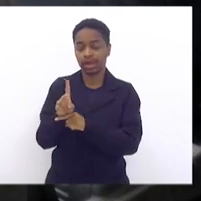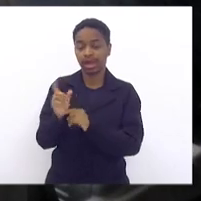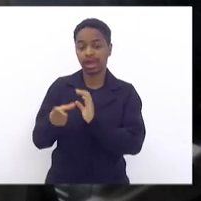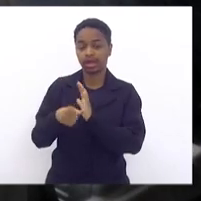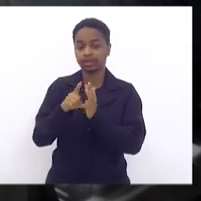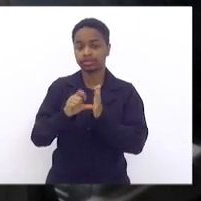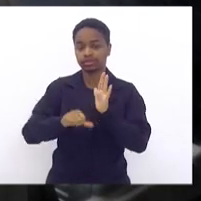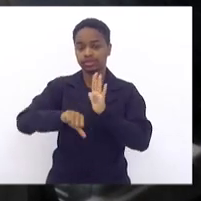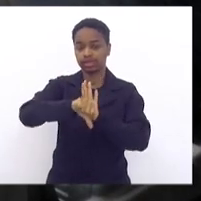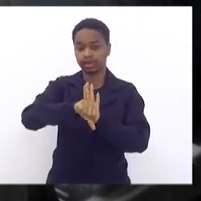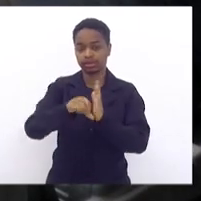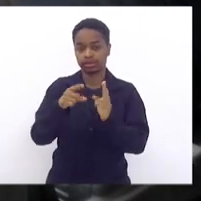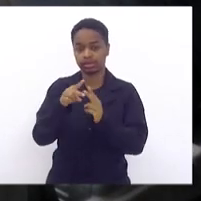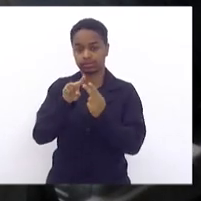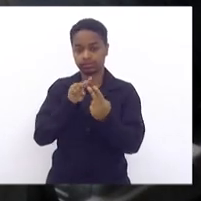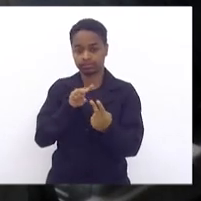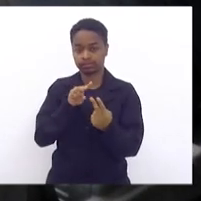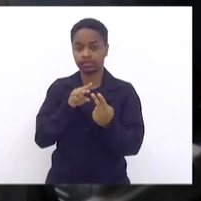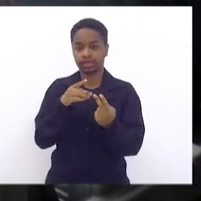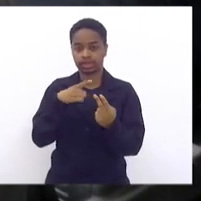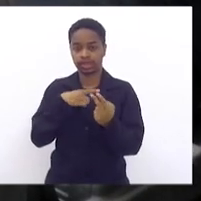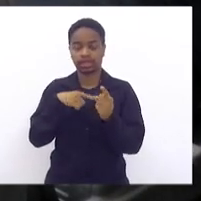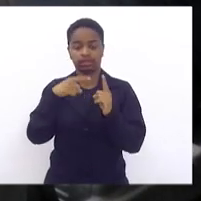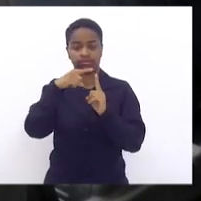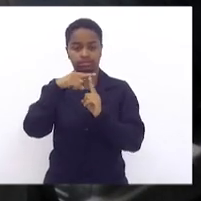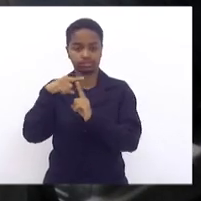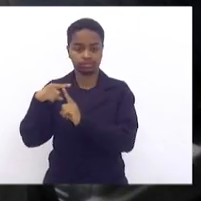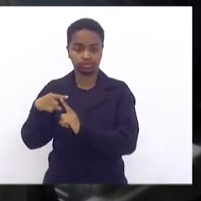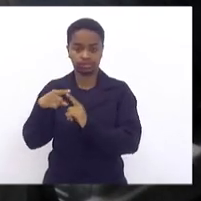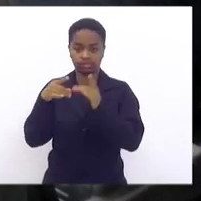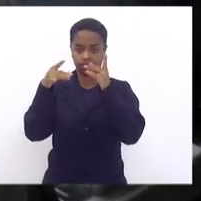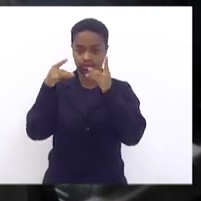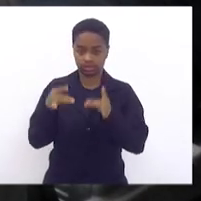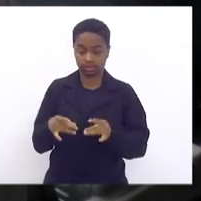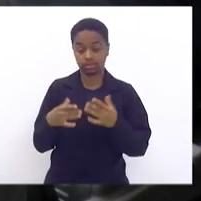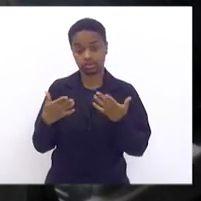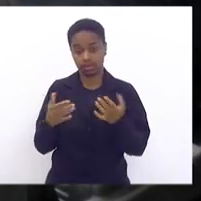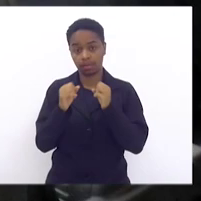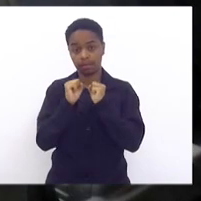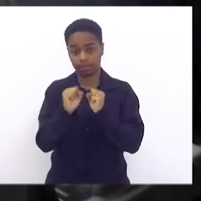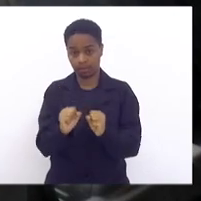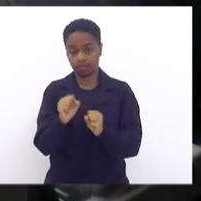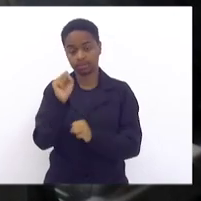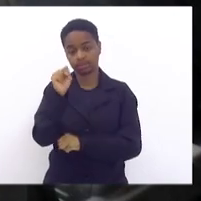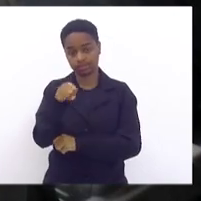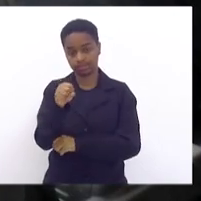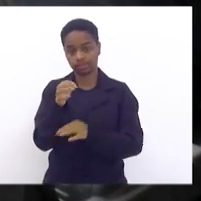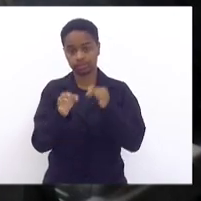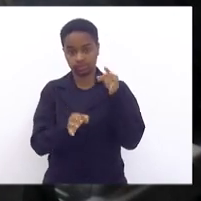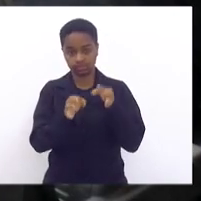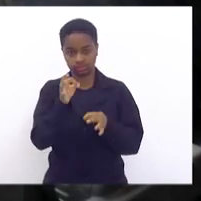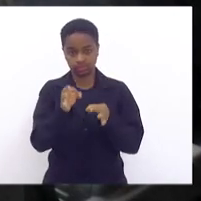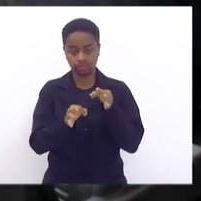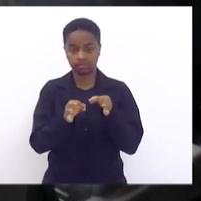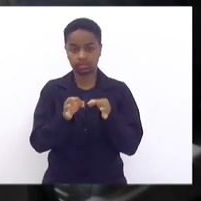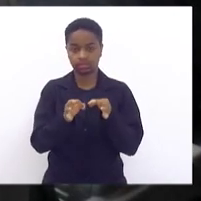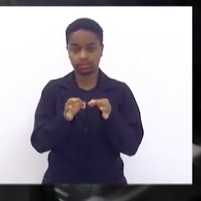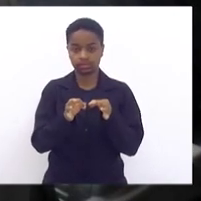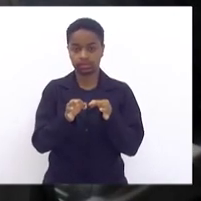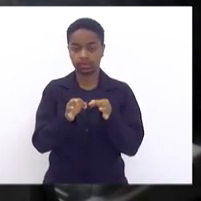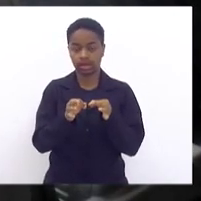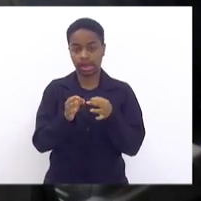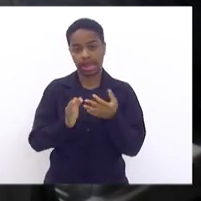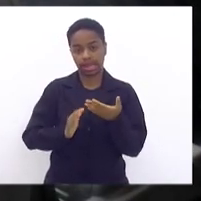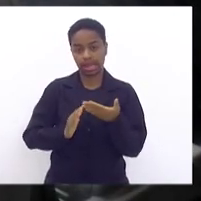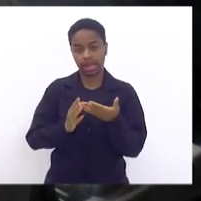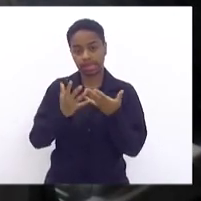cibernéticos estarem tipificados. Então, é possível que o juiz ou a juíza defira a